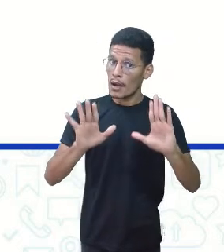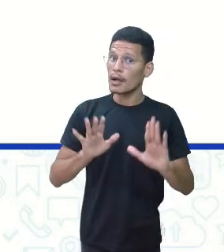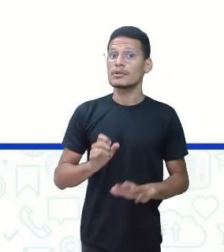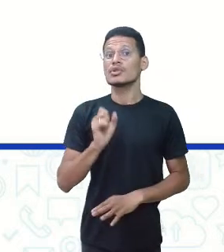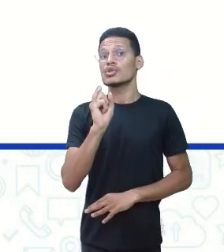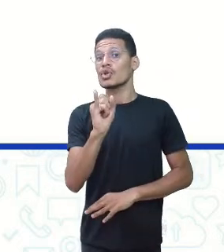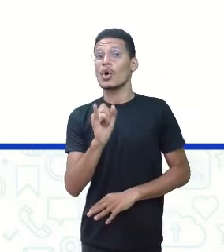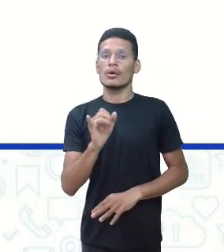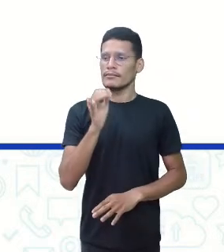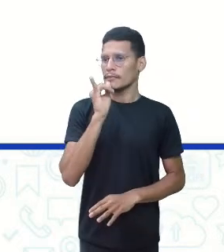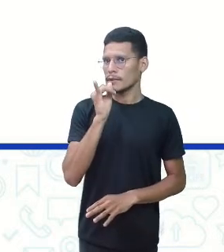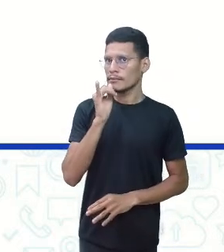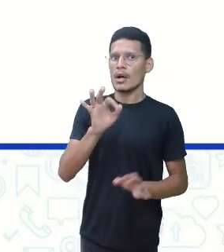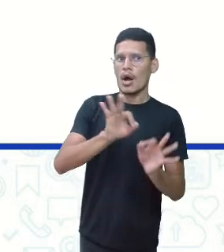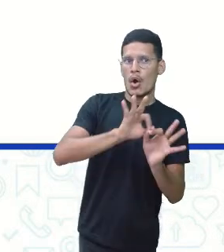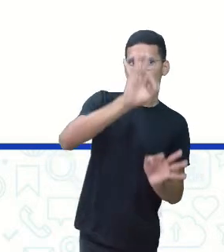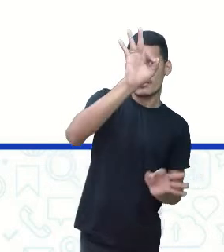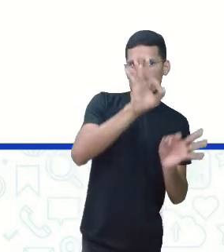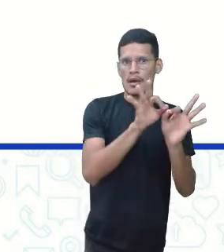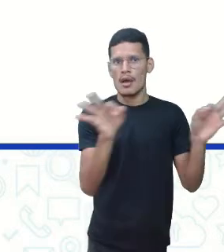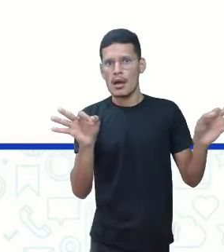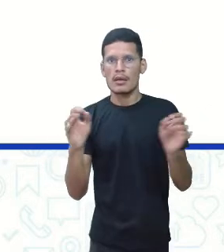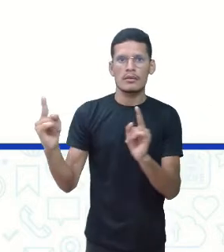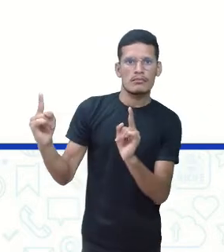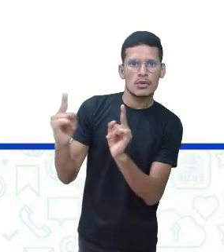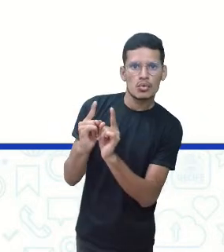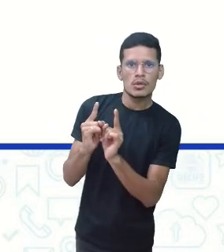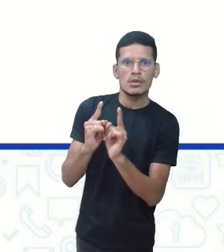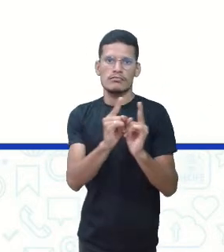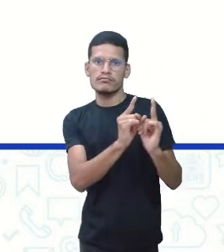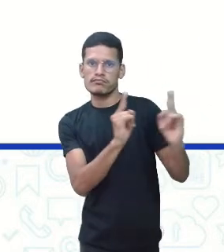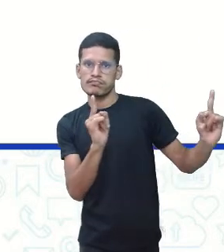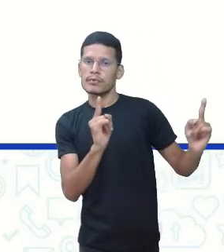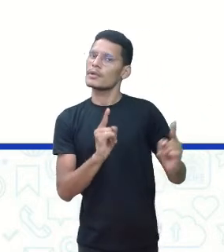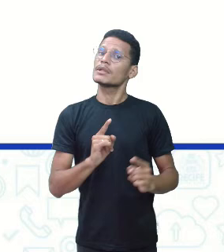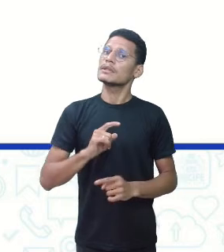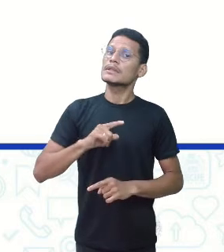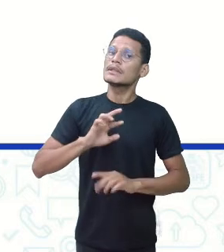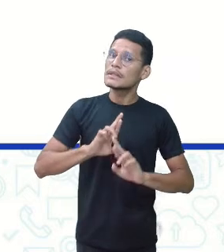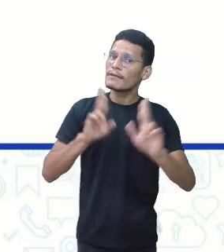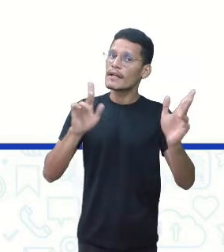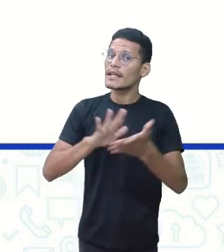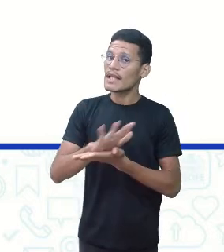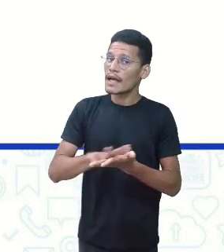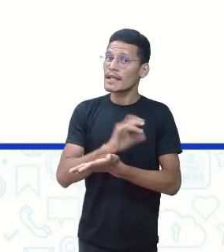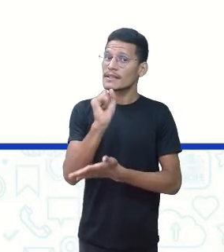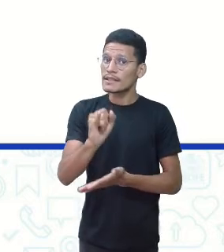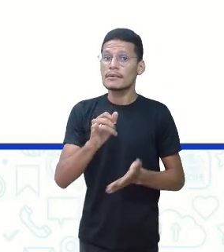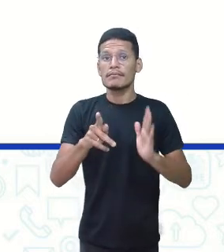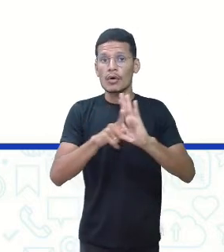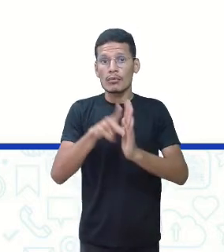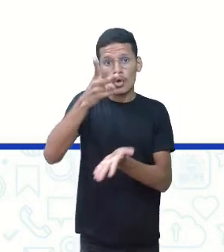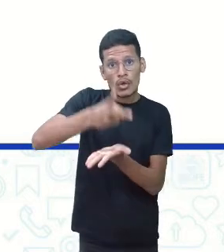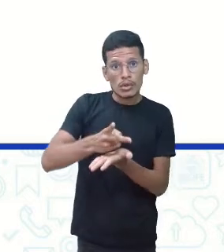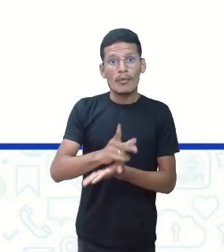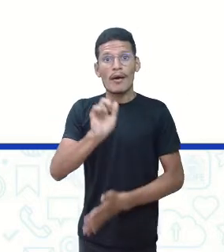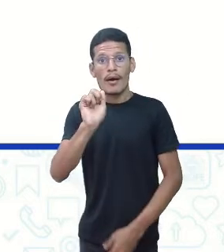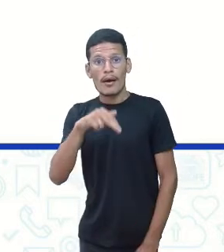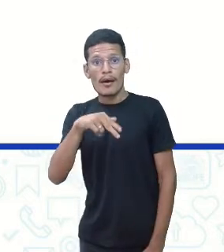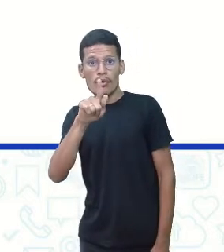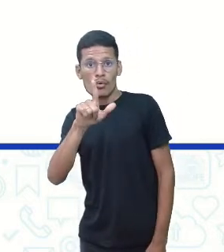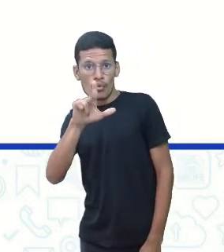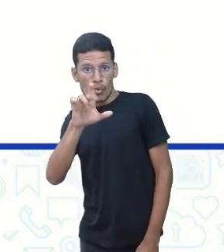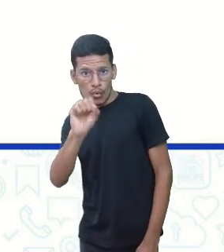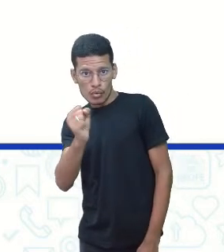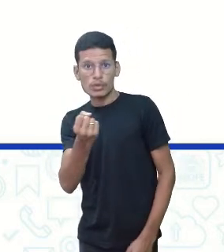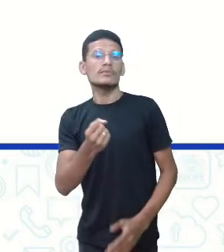apenas aumentar ou diminuir não faz a diferença se a gente não mantiver os ângulos, tá certo? Então, a gente precisa manter os